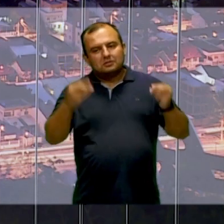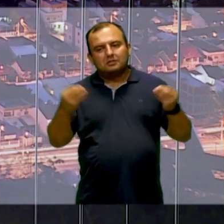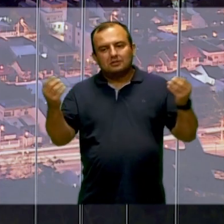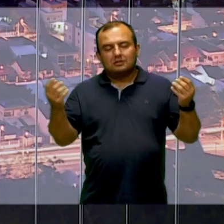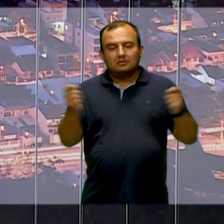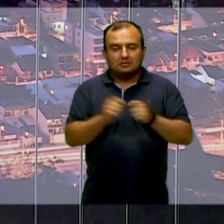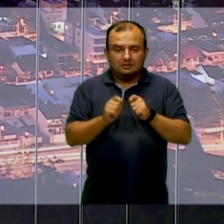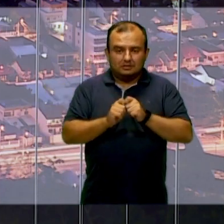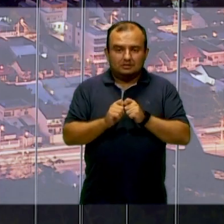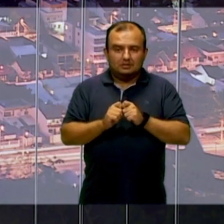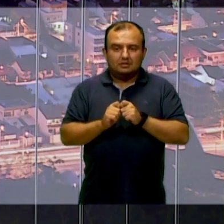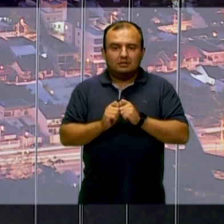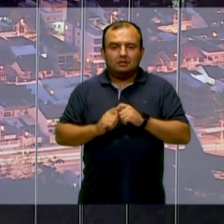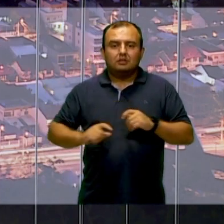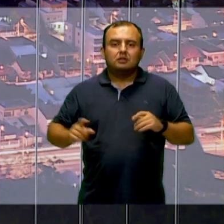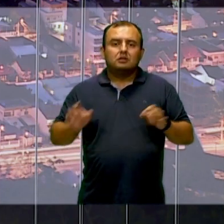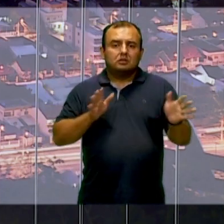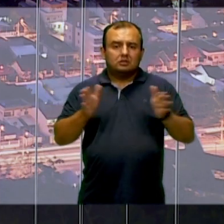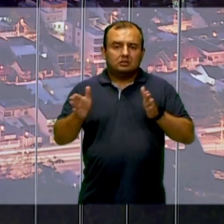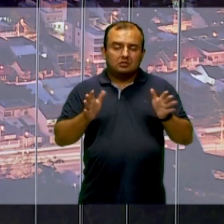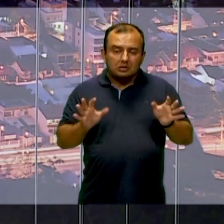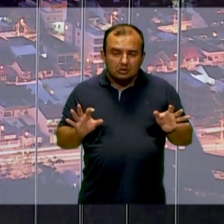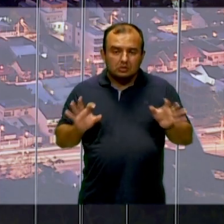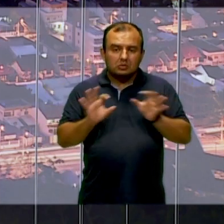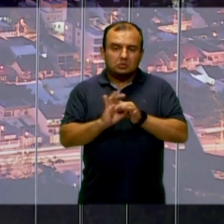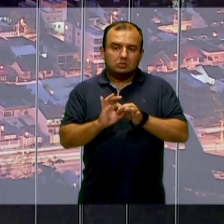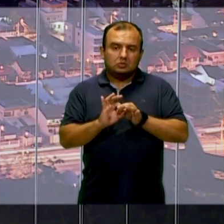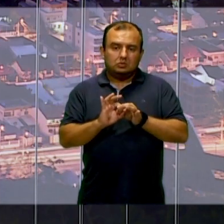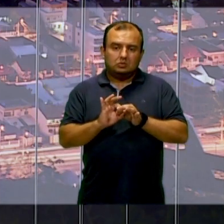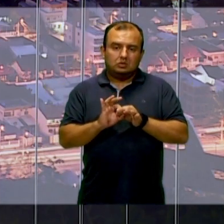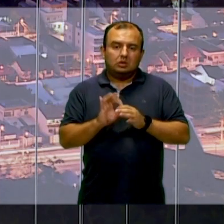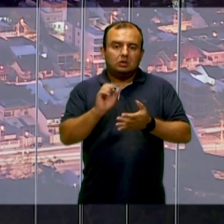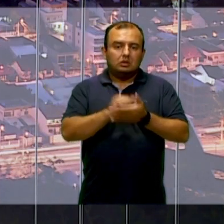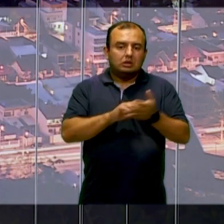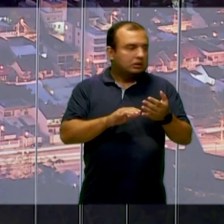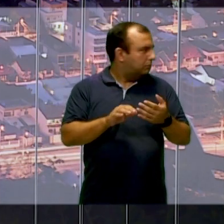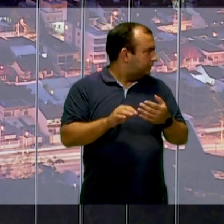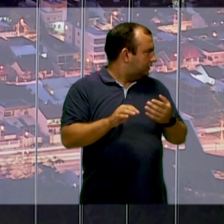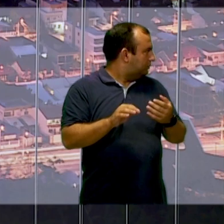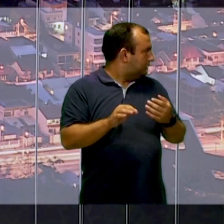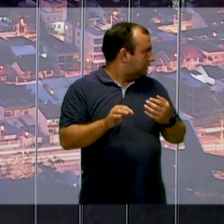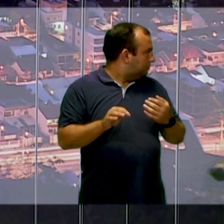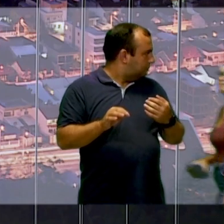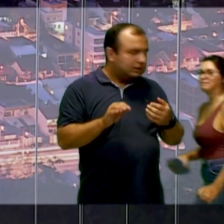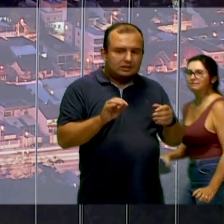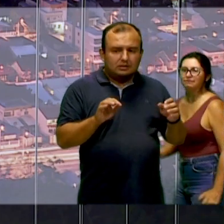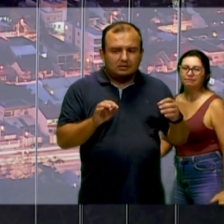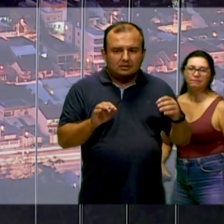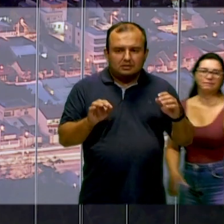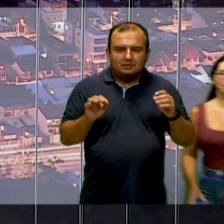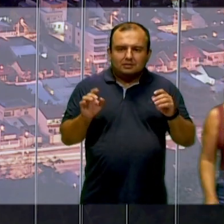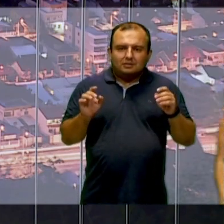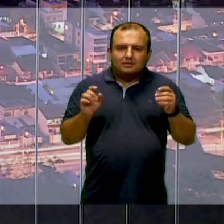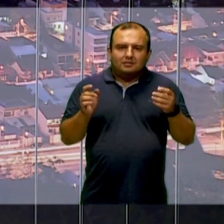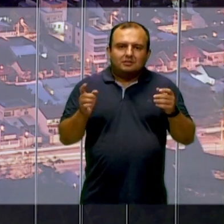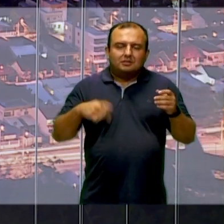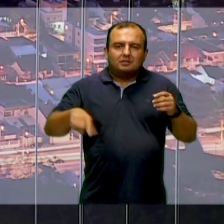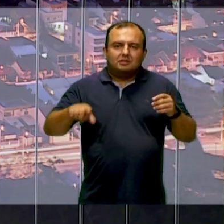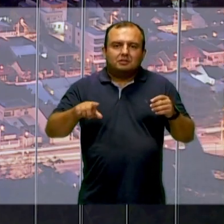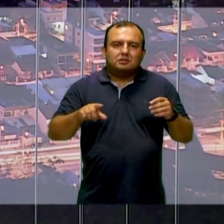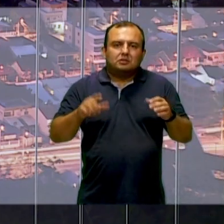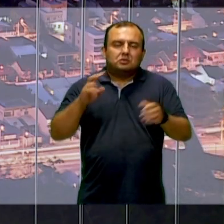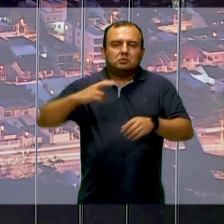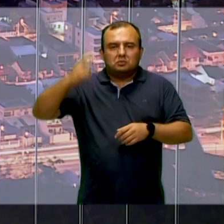Há previsão de uma união entre essas atividades, que elas, na verdade, elas são interligadas, né? Porque cultura